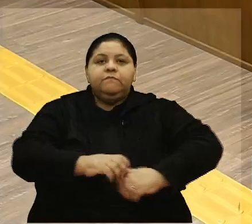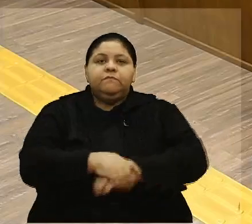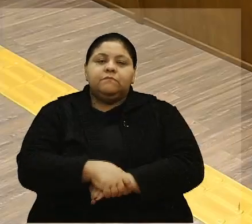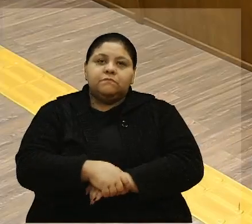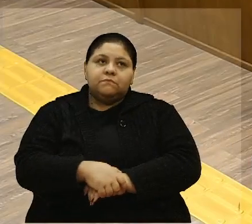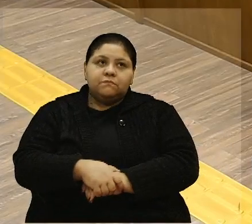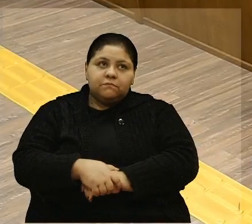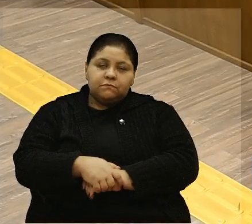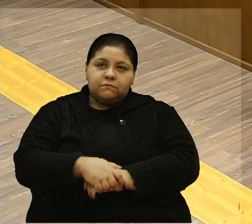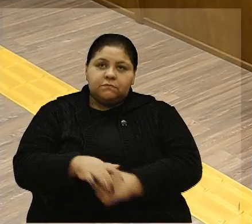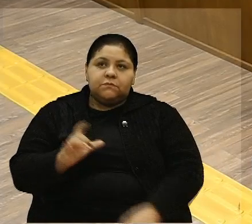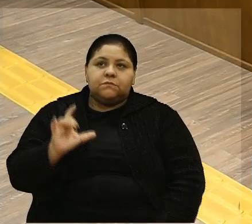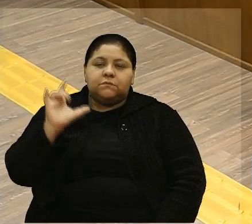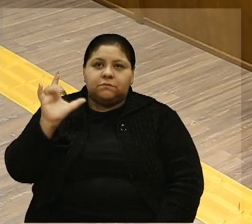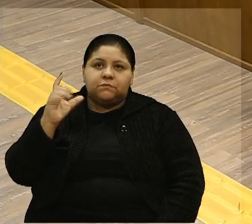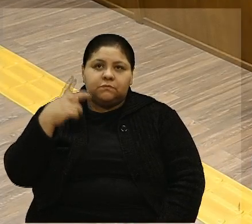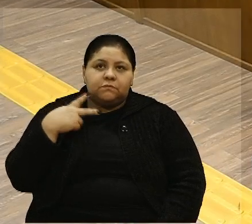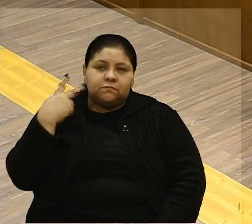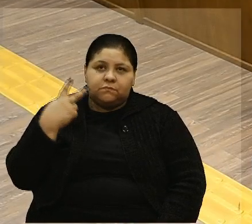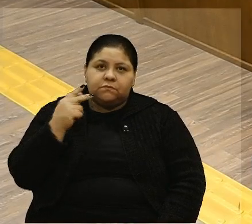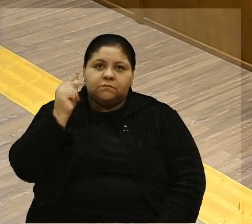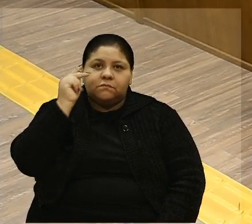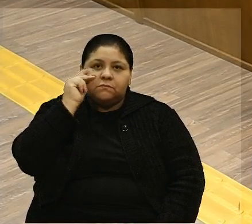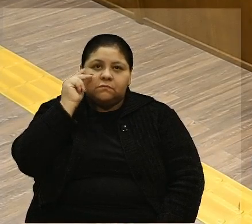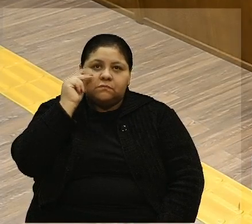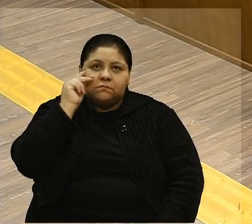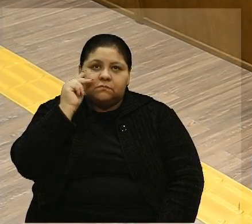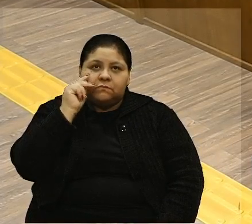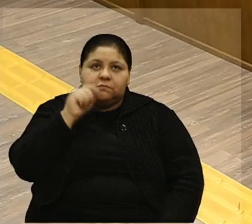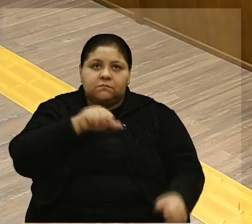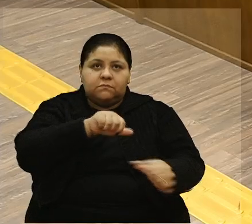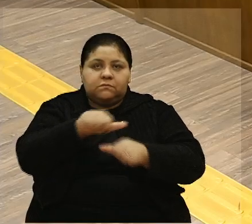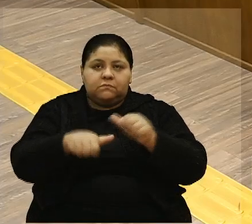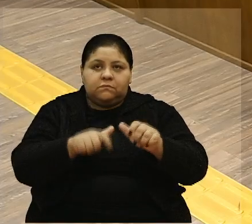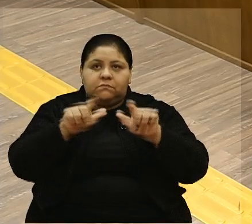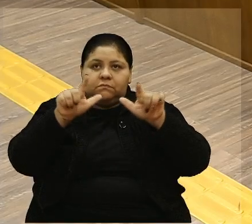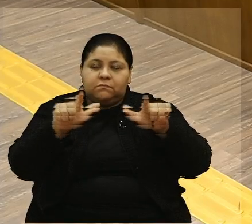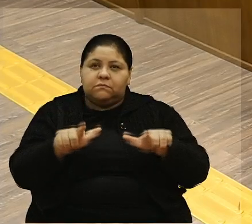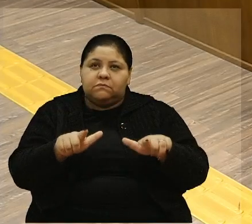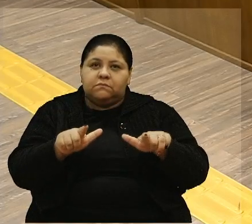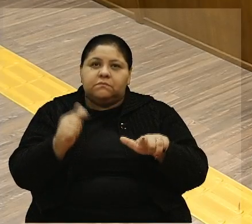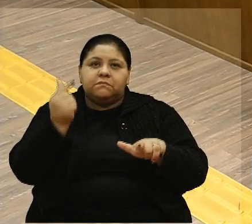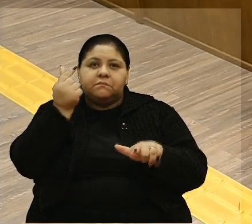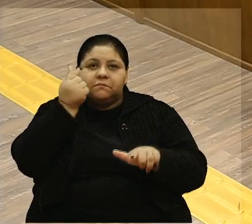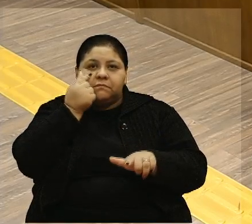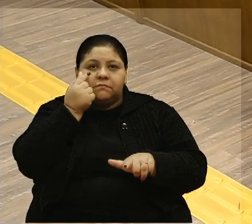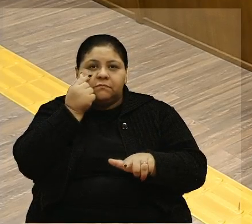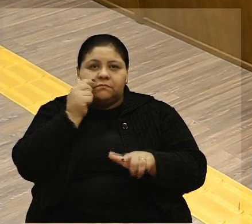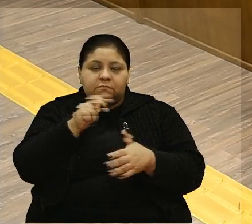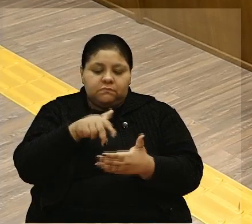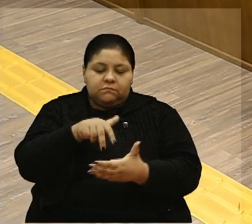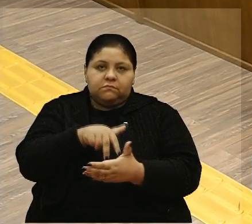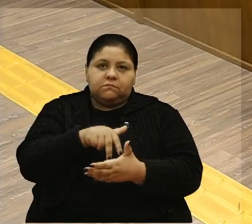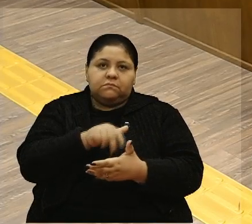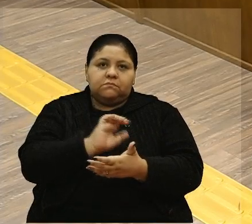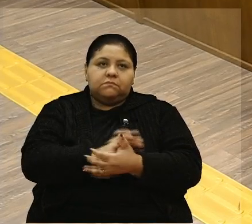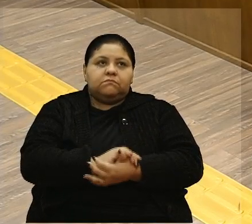Daniel Santos, com a palavra vereador Cláudio Libardi. Ceder o espaço para o vereador Frisso. Vereador Eloy Frisso, da